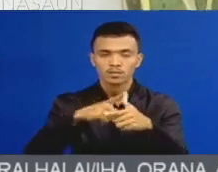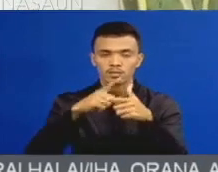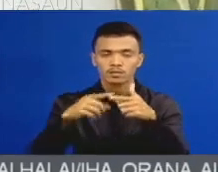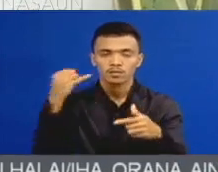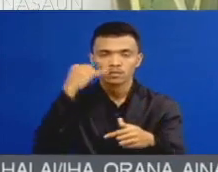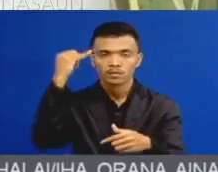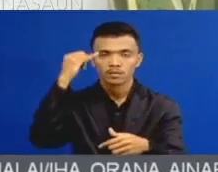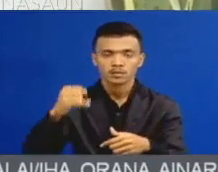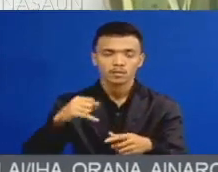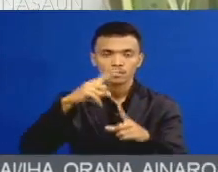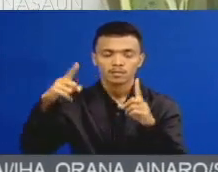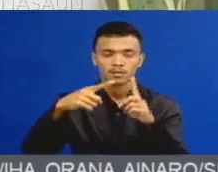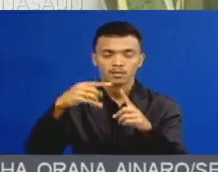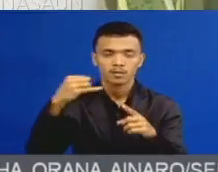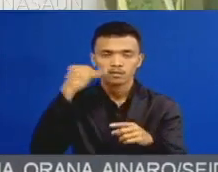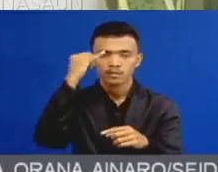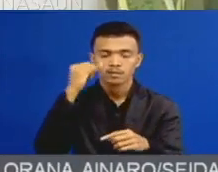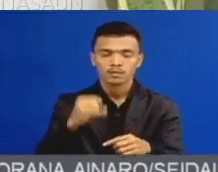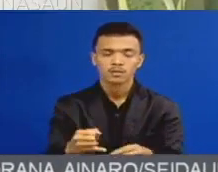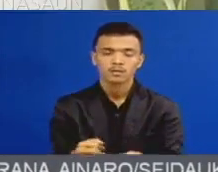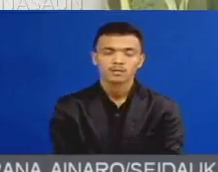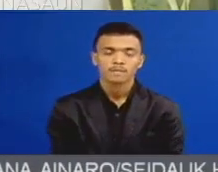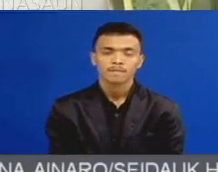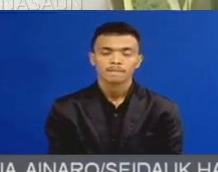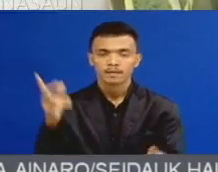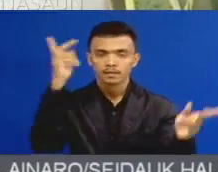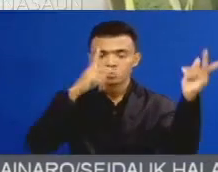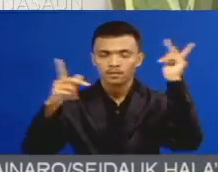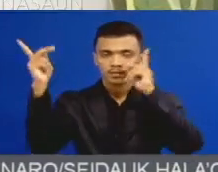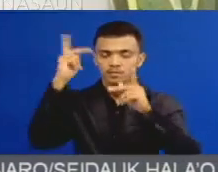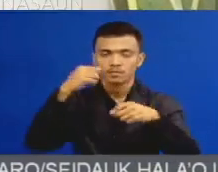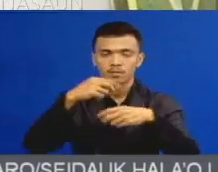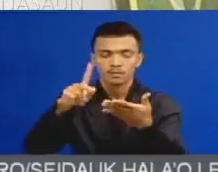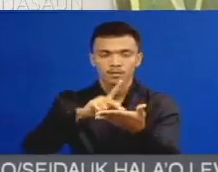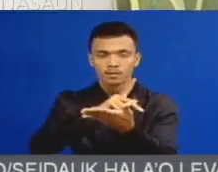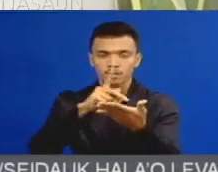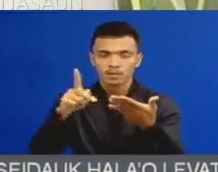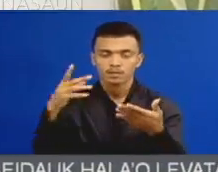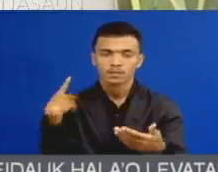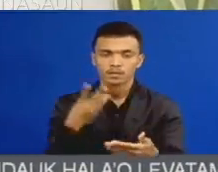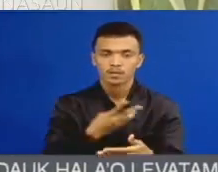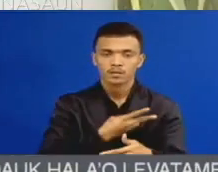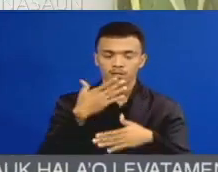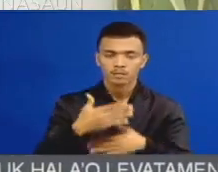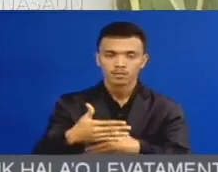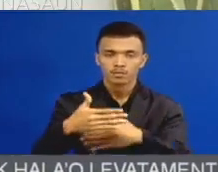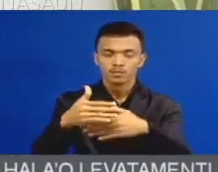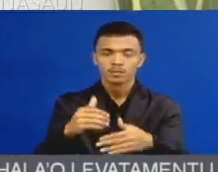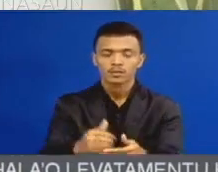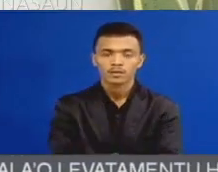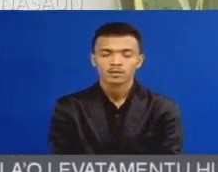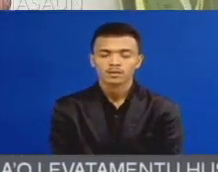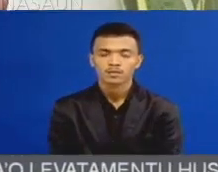identificação. Quando halo identificação, caso não bem maknia comete crime, ita processa. Ita prosesa. Nebe